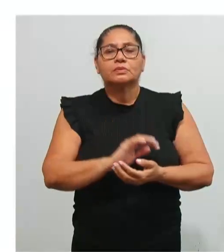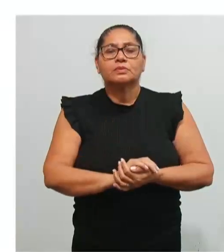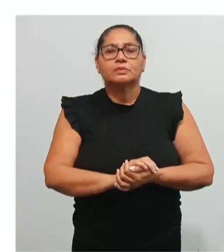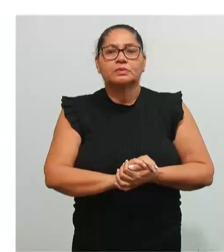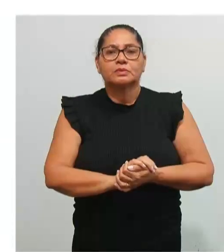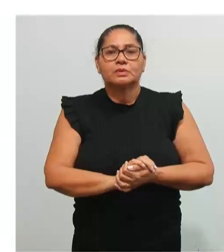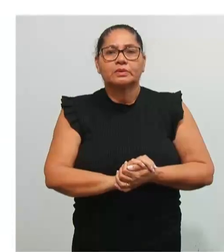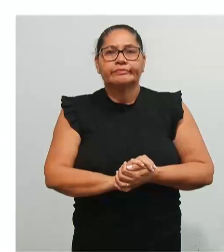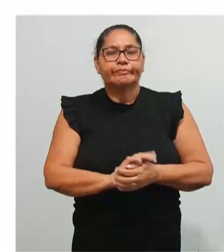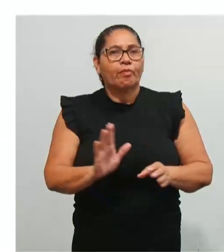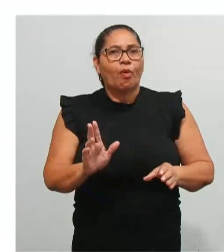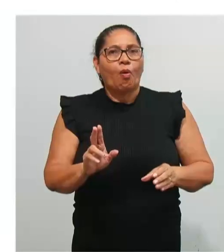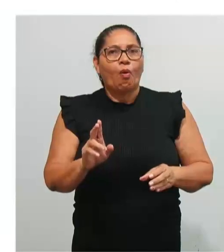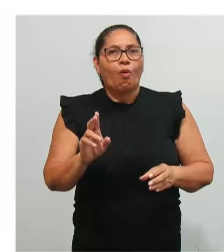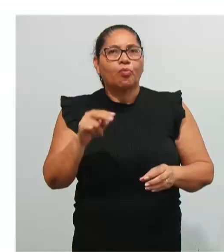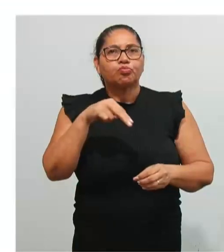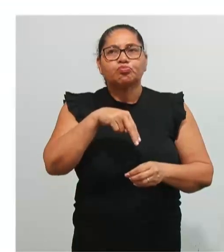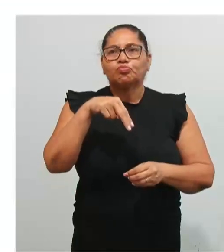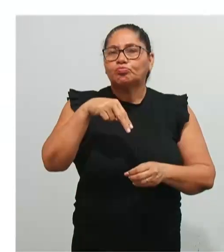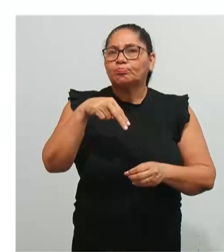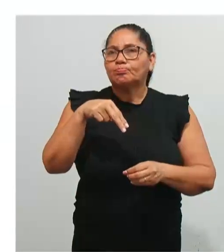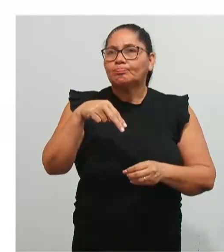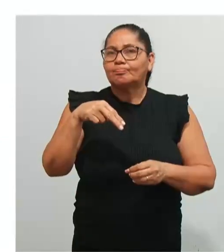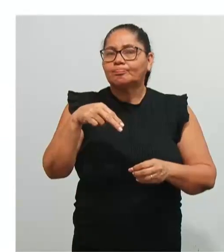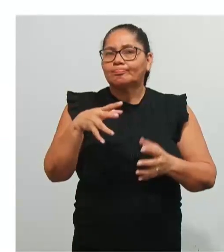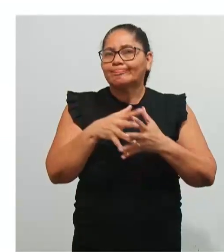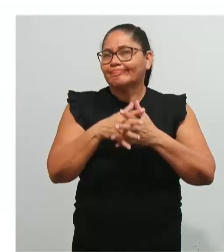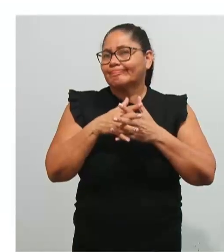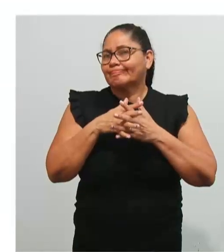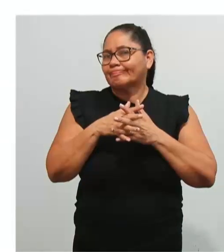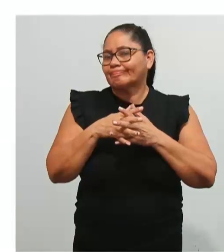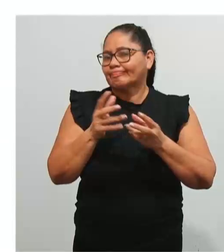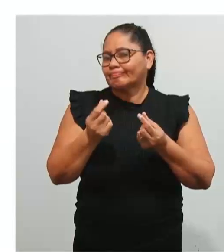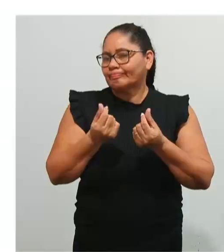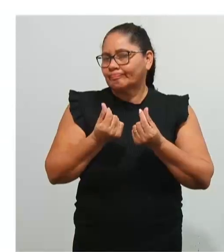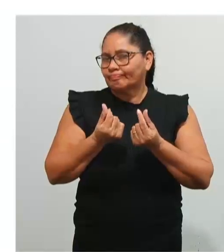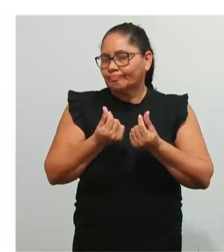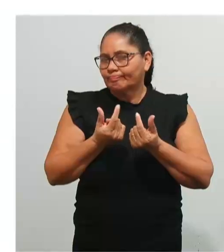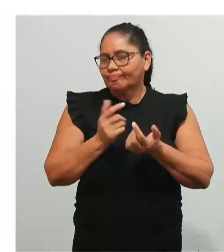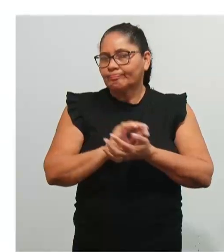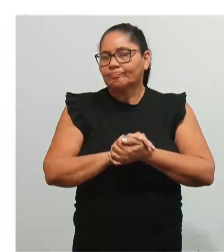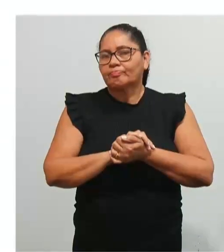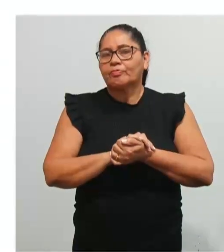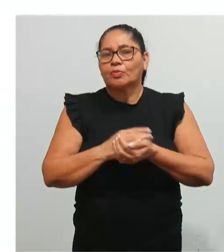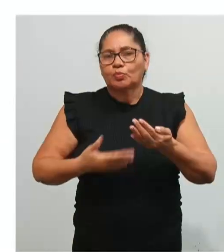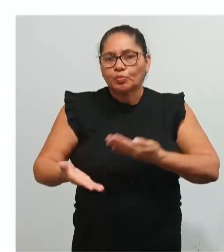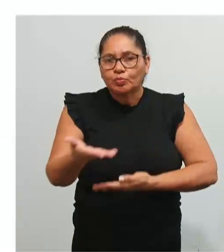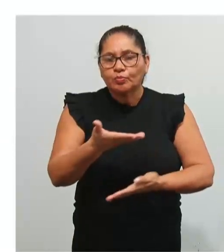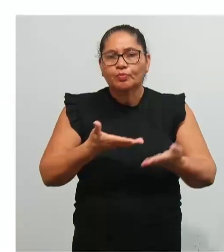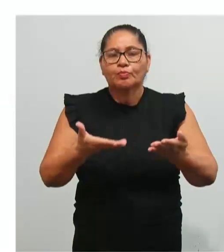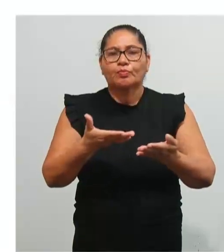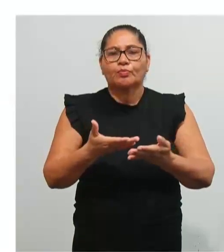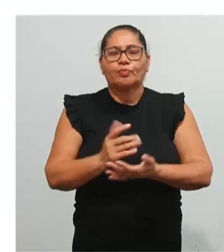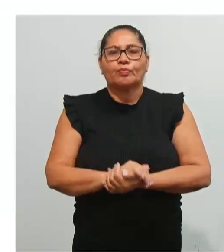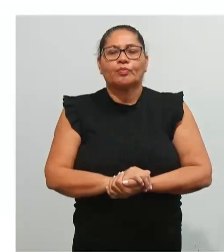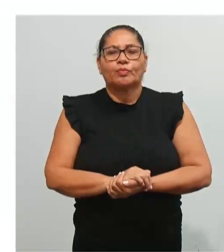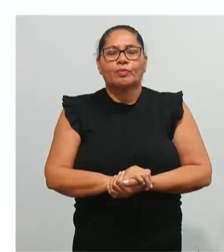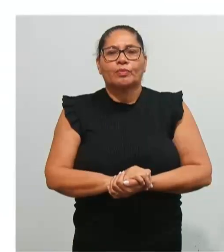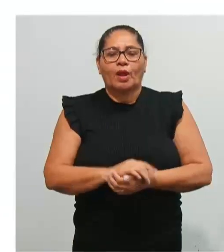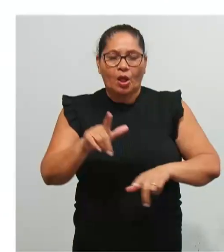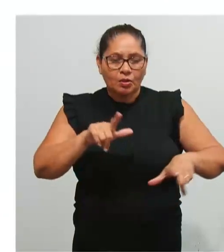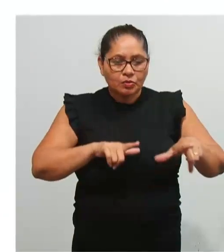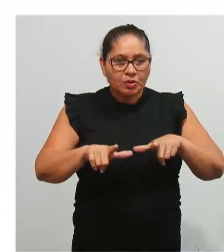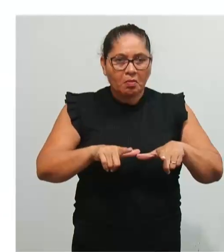ou neutralização de conflitos econômicos. Esses conflitos podem estar relacionados à concorrência de